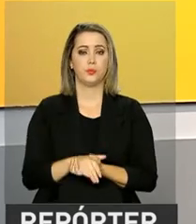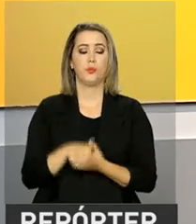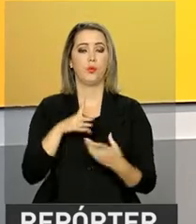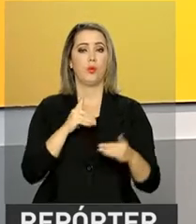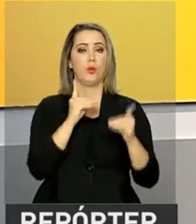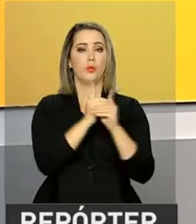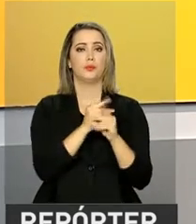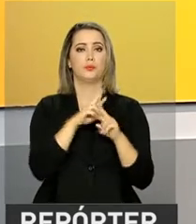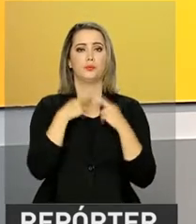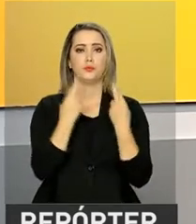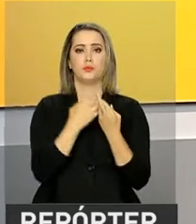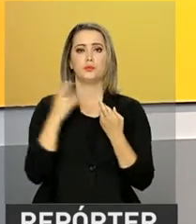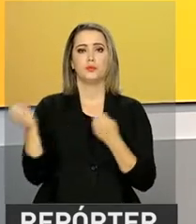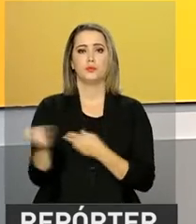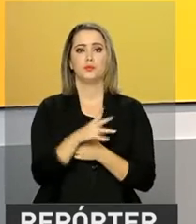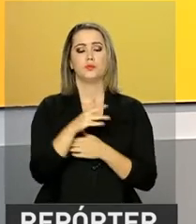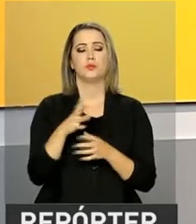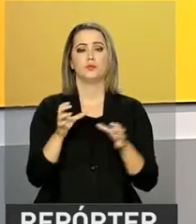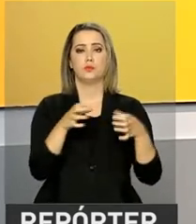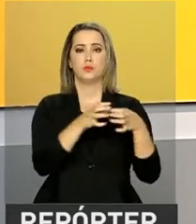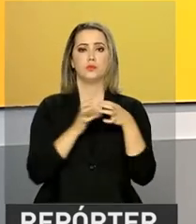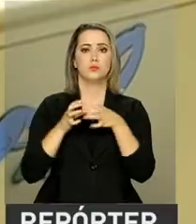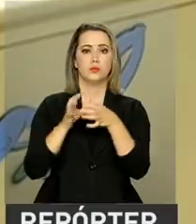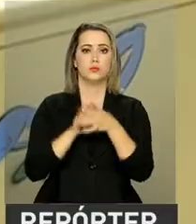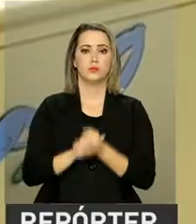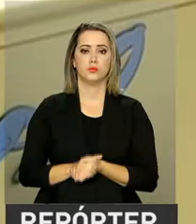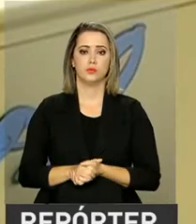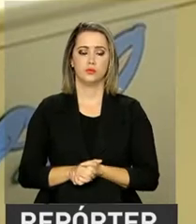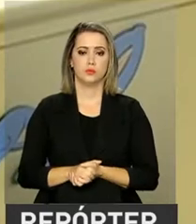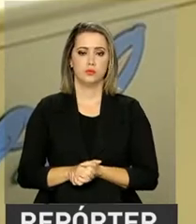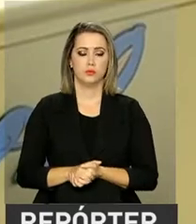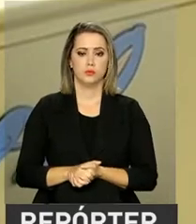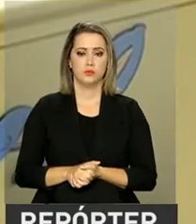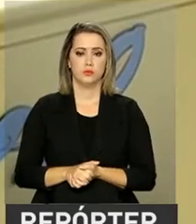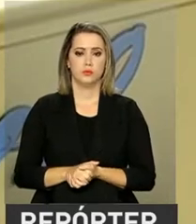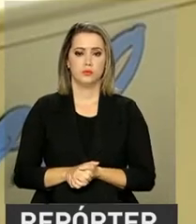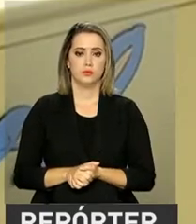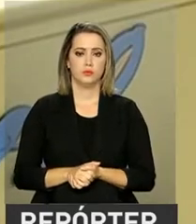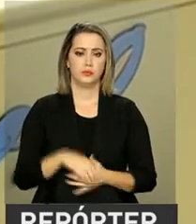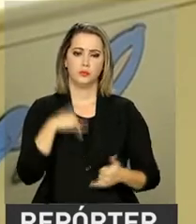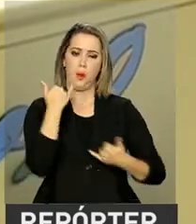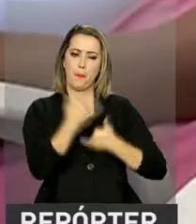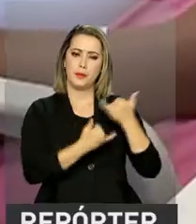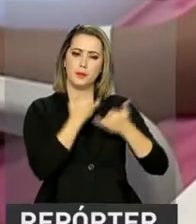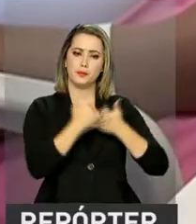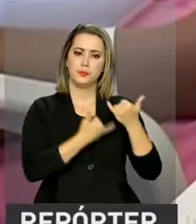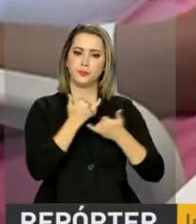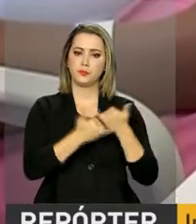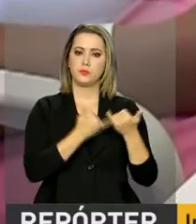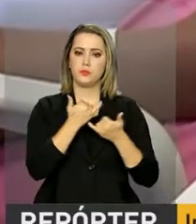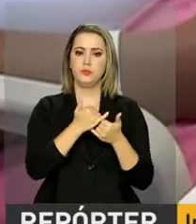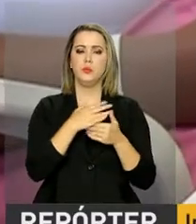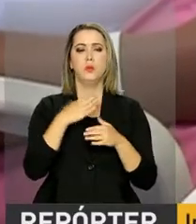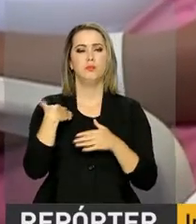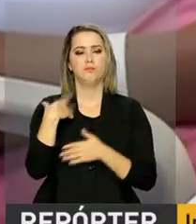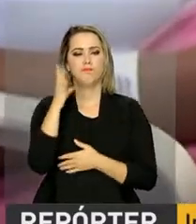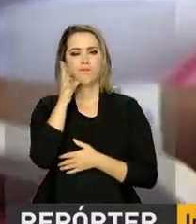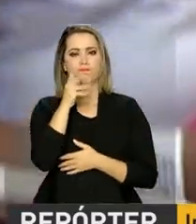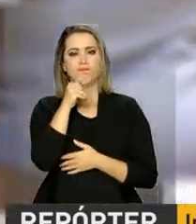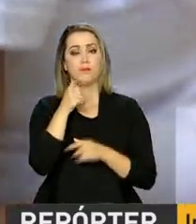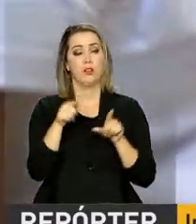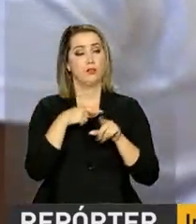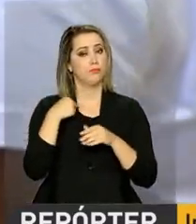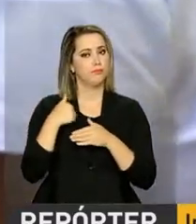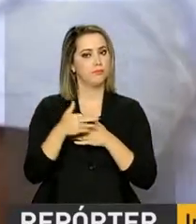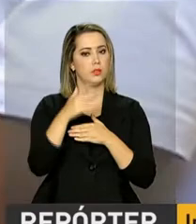Paulo. O encontro reúne novidades da área. O joguinho na brinquedoteca ajuda a passar o tempo. Aos 10